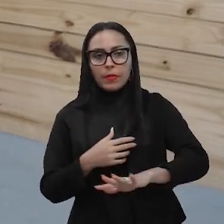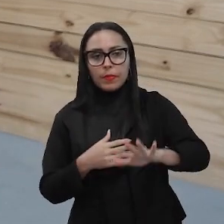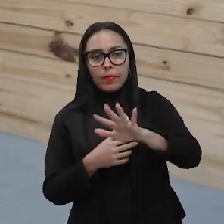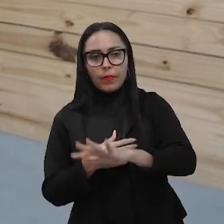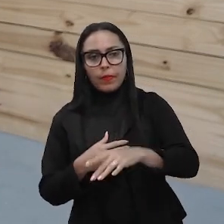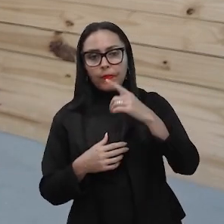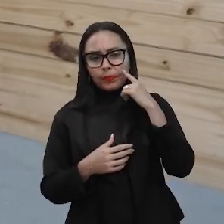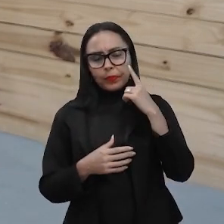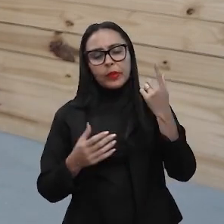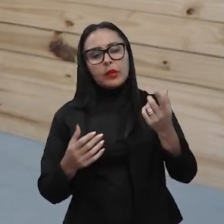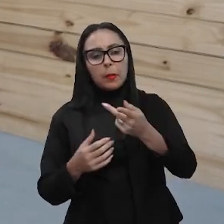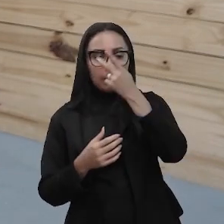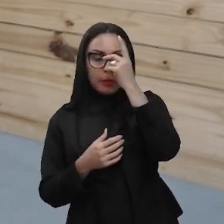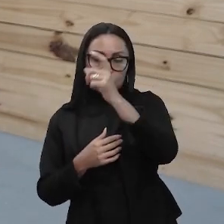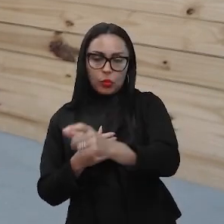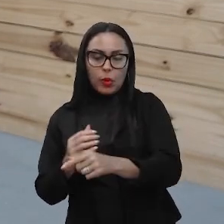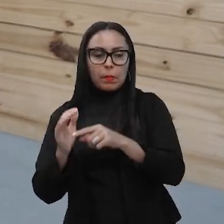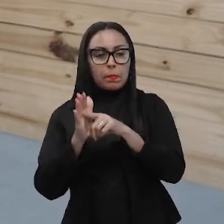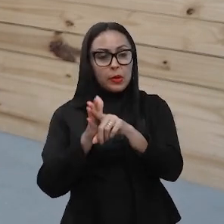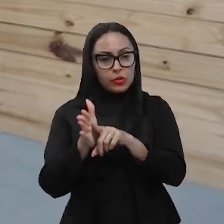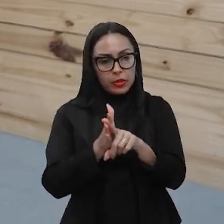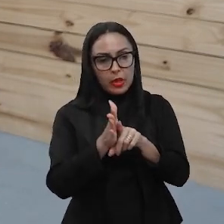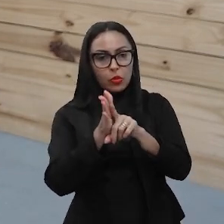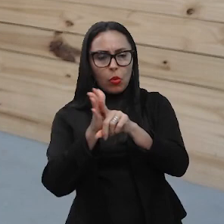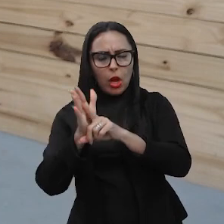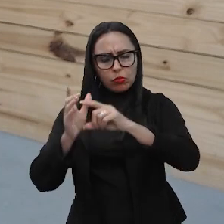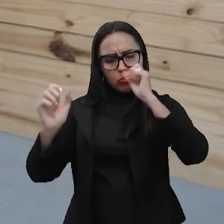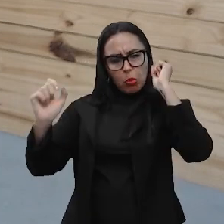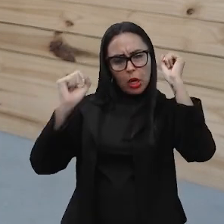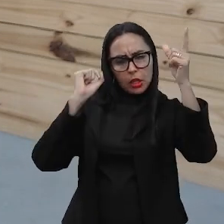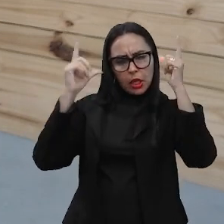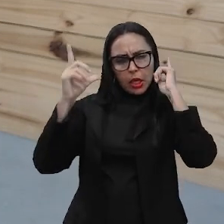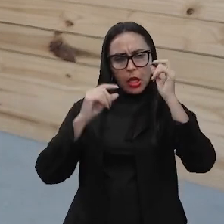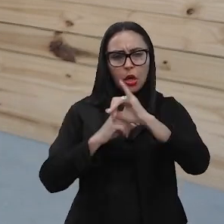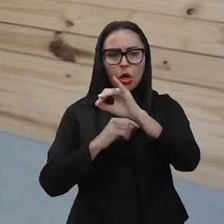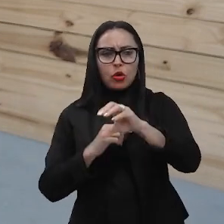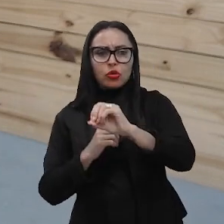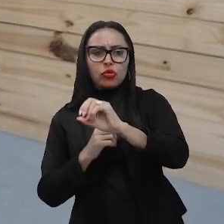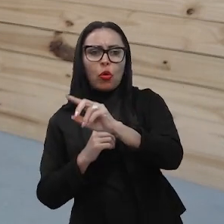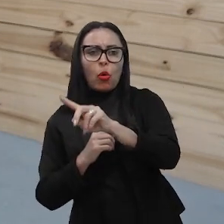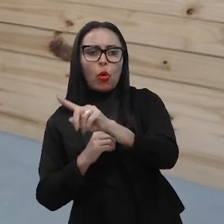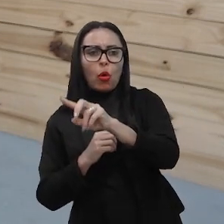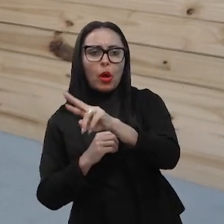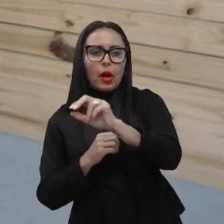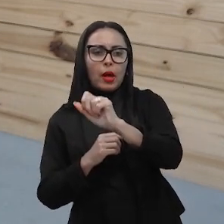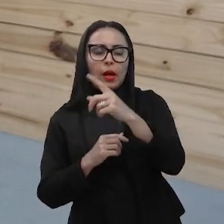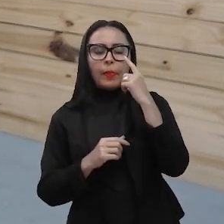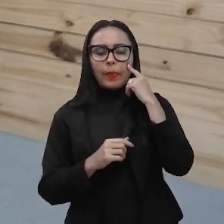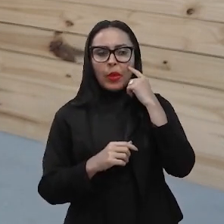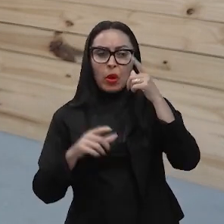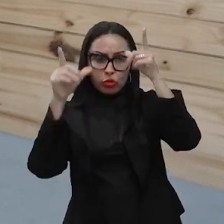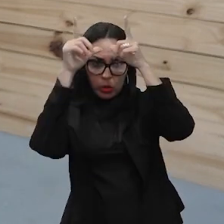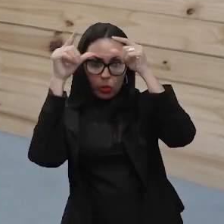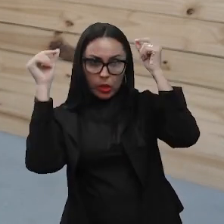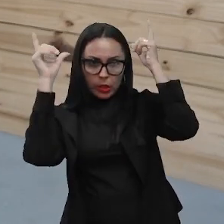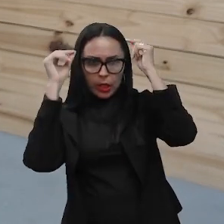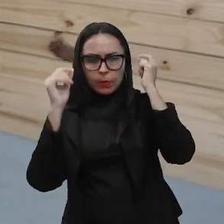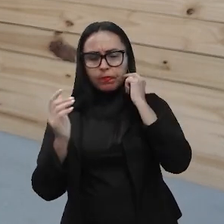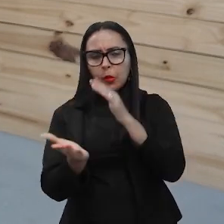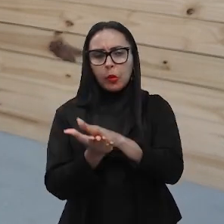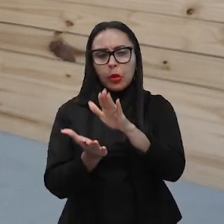grande estudioso que mais ou menos traz essa ideia é Johan Huizinga, eu acho que ele é holandês, que publicou o